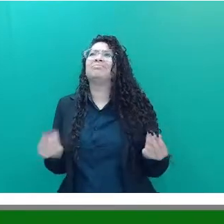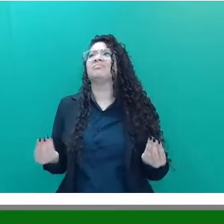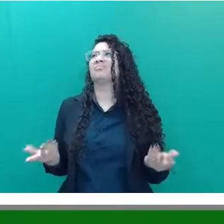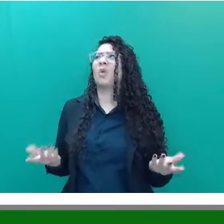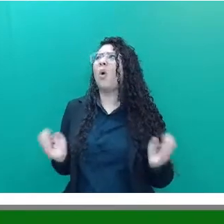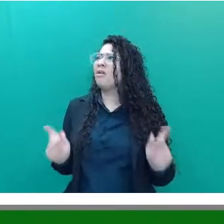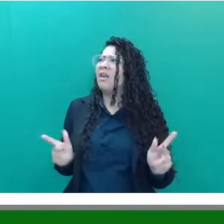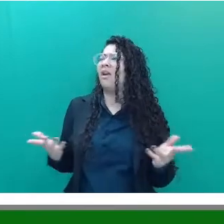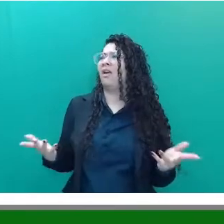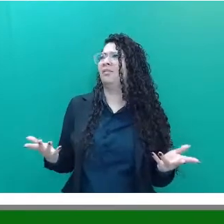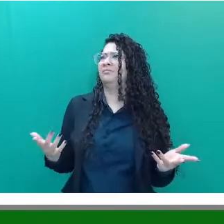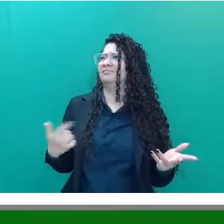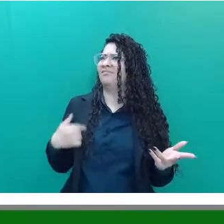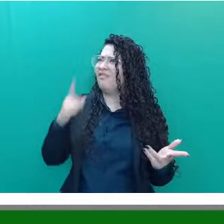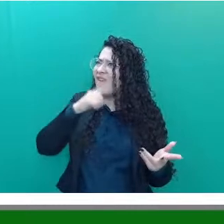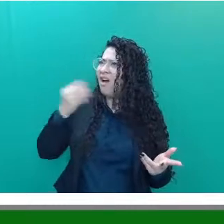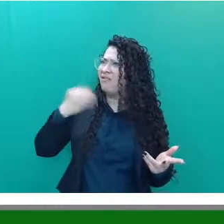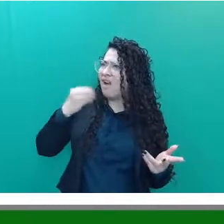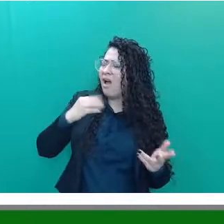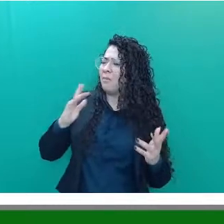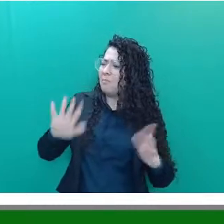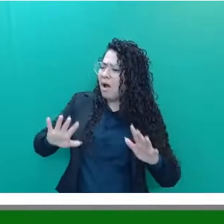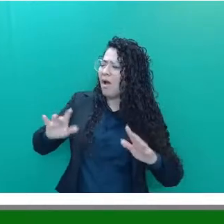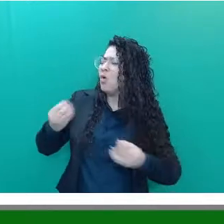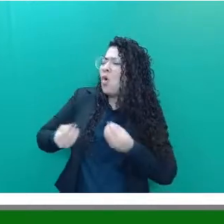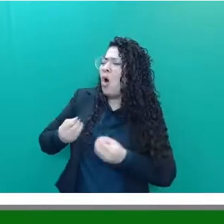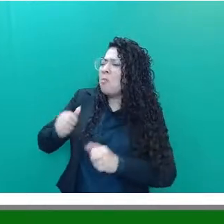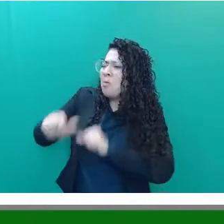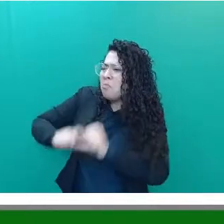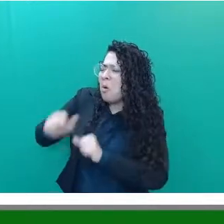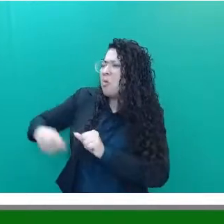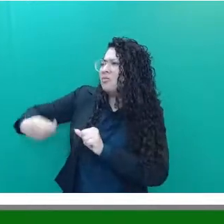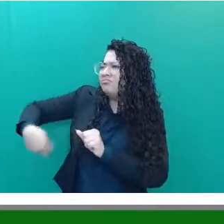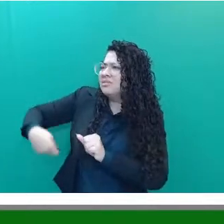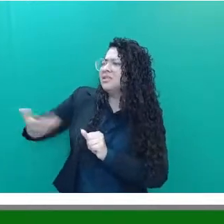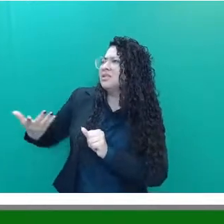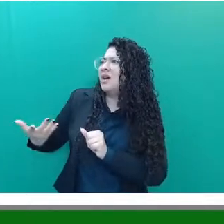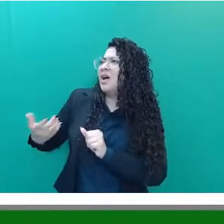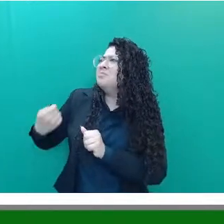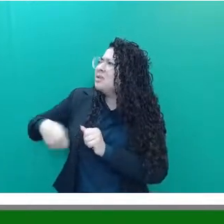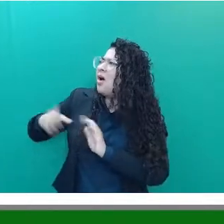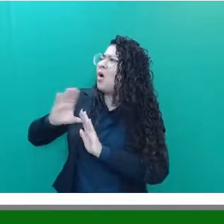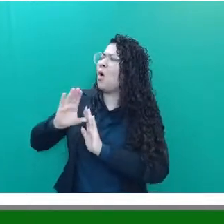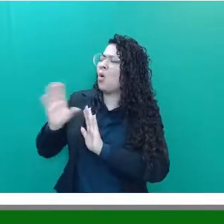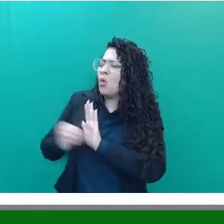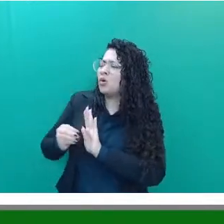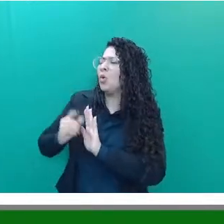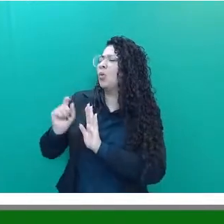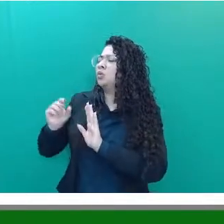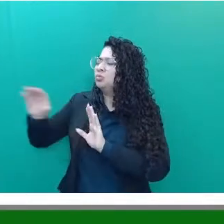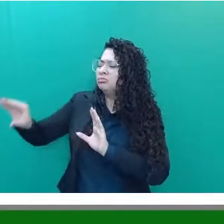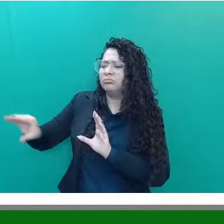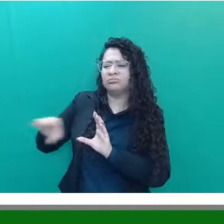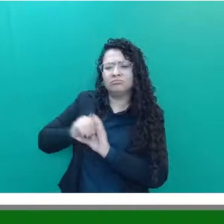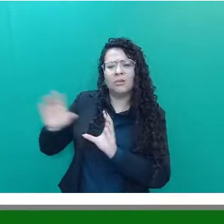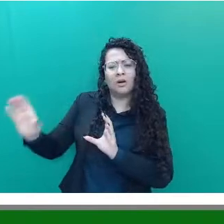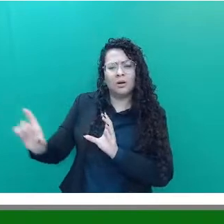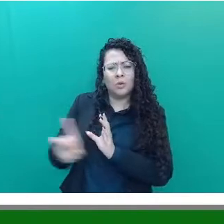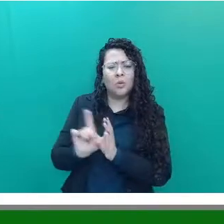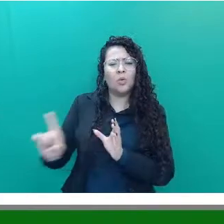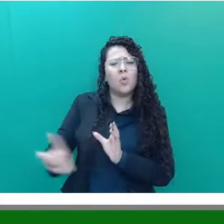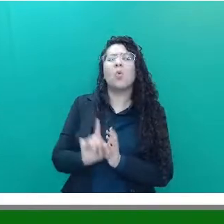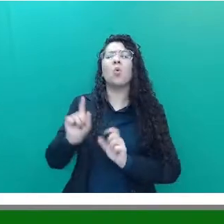tem que ter tal disciplina, se tem que ter tal coisa, se tem tal conteúdo, né? Como se faz essa transformação? Qual